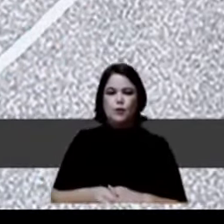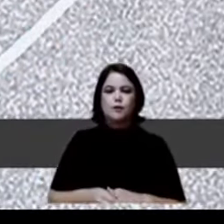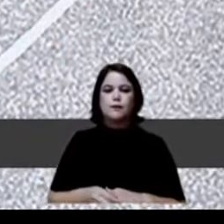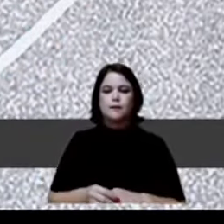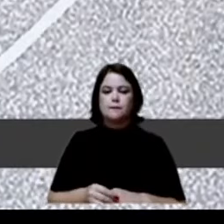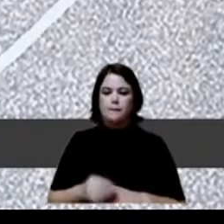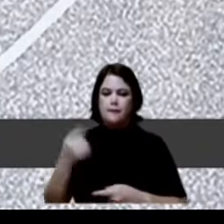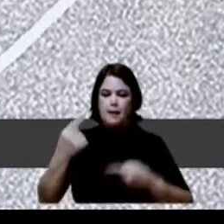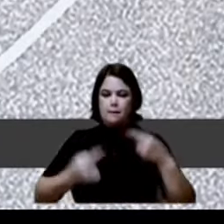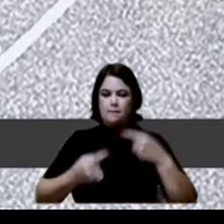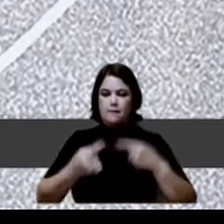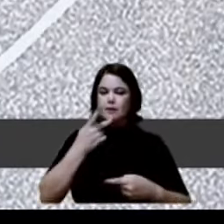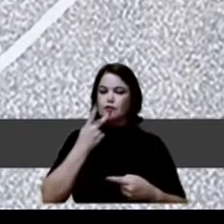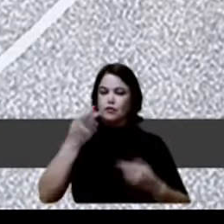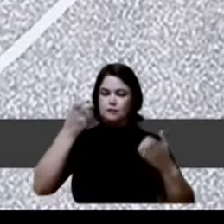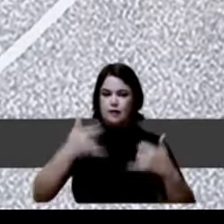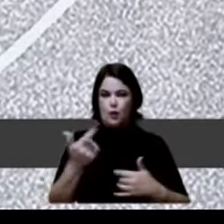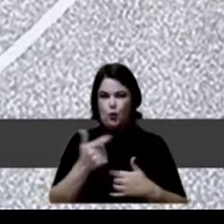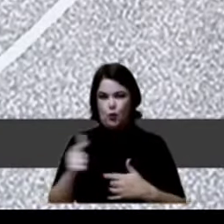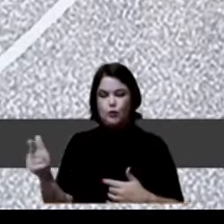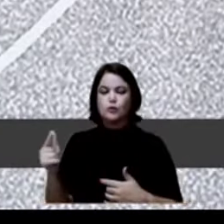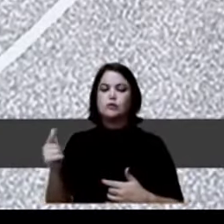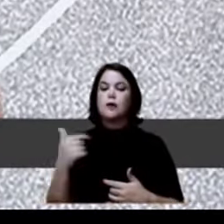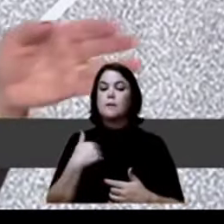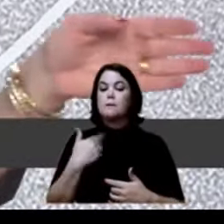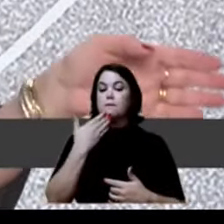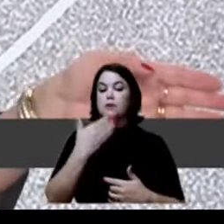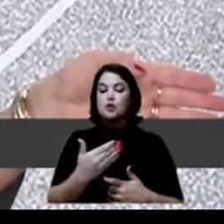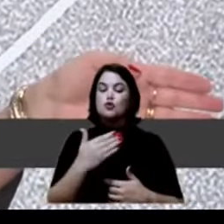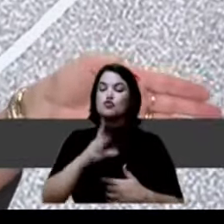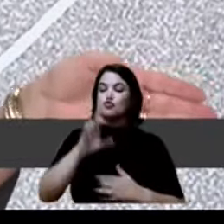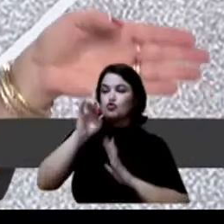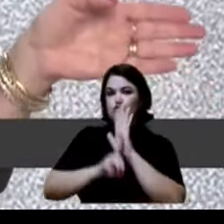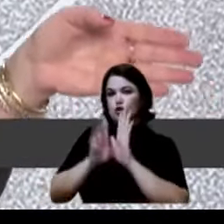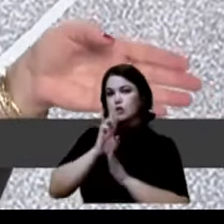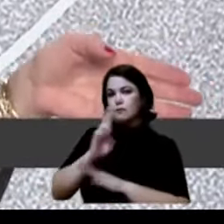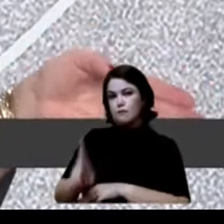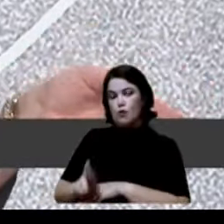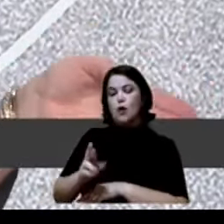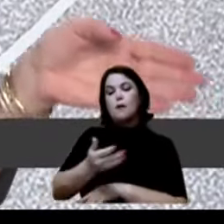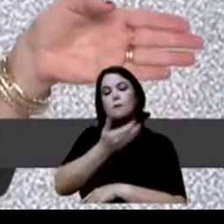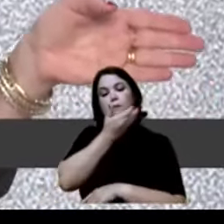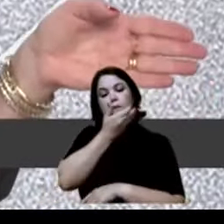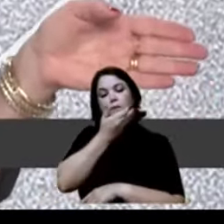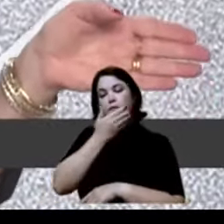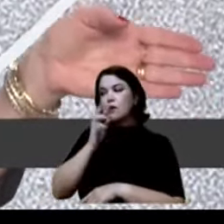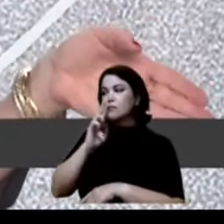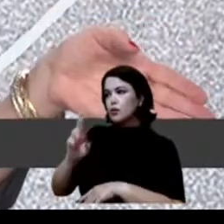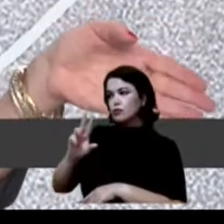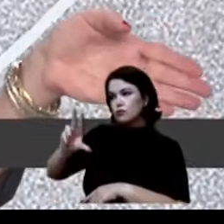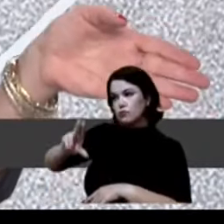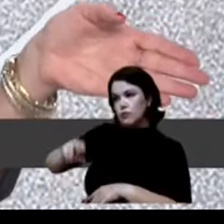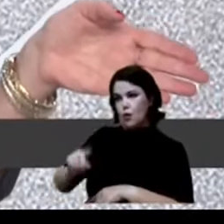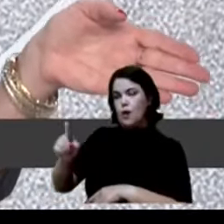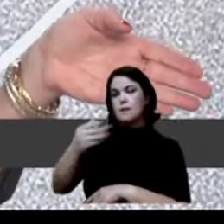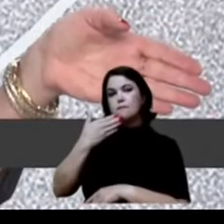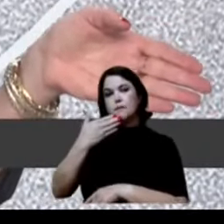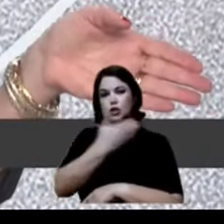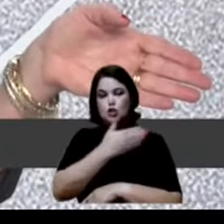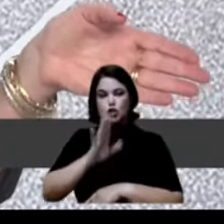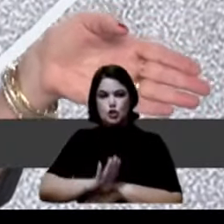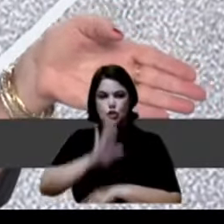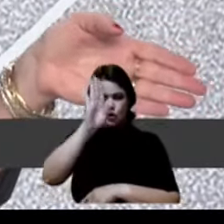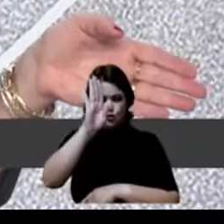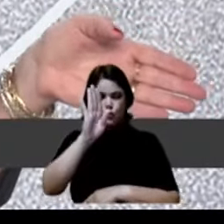debate, calma que eu vou falar aqui dos demais. Foi pedido o direito de resposta de Pablo Marçal, foi negado, ele pediu a palavra e